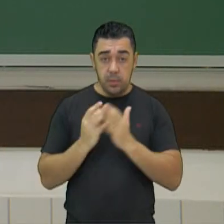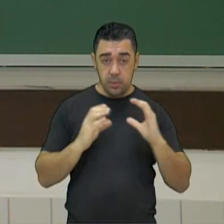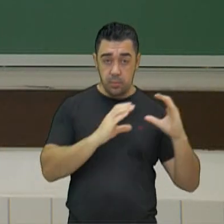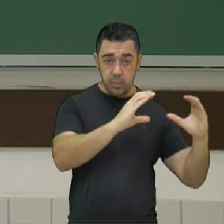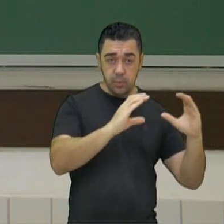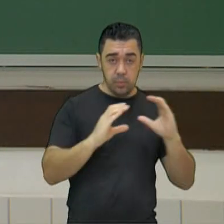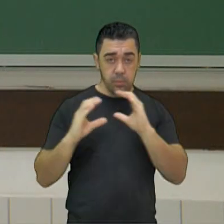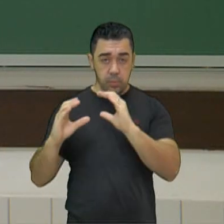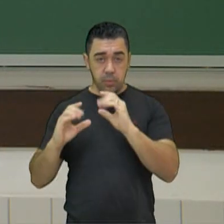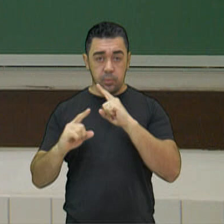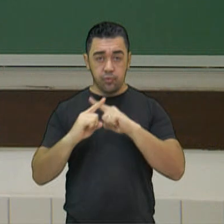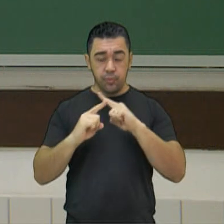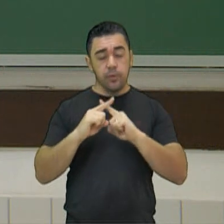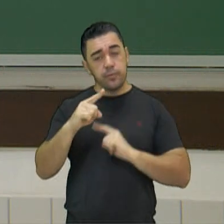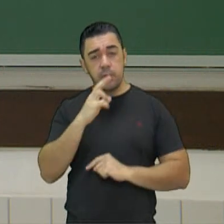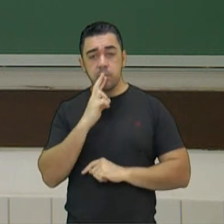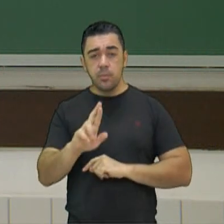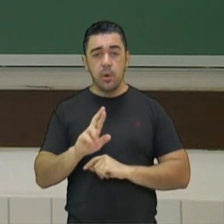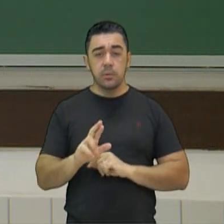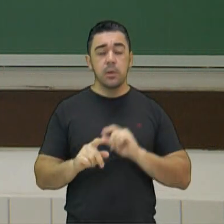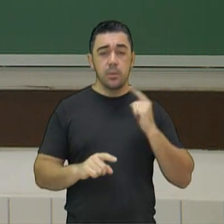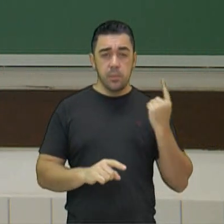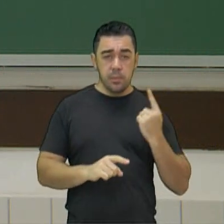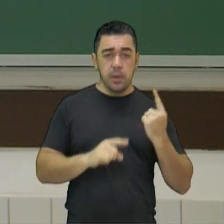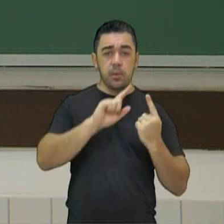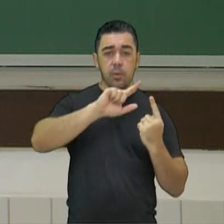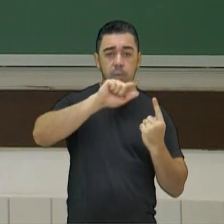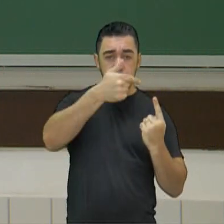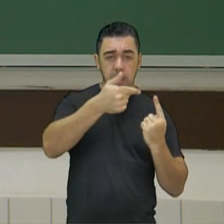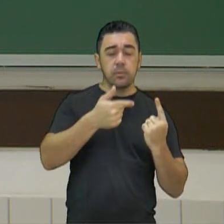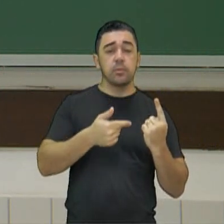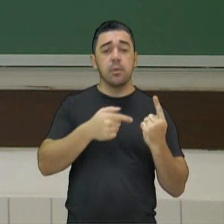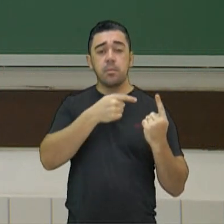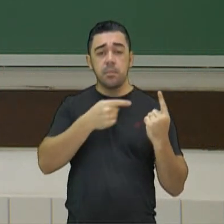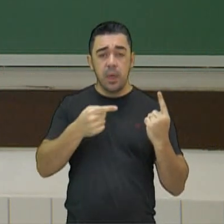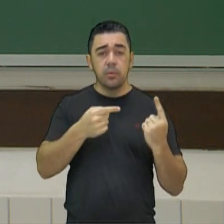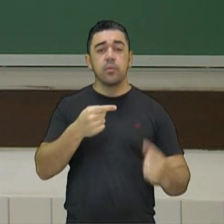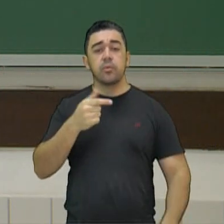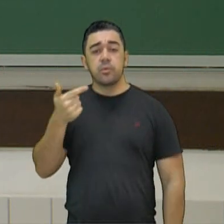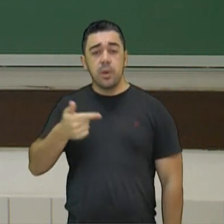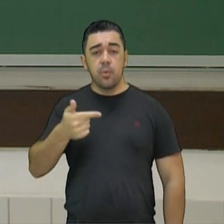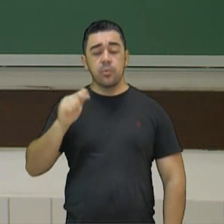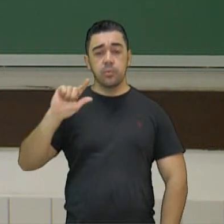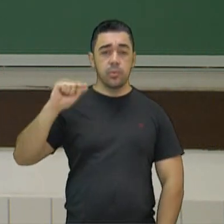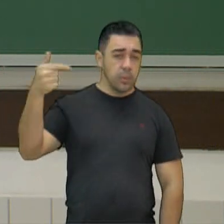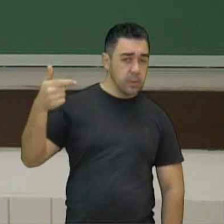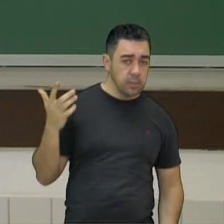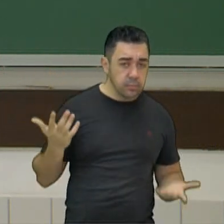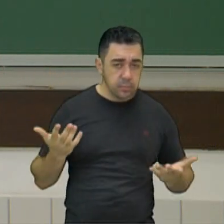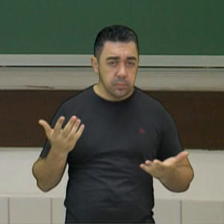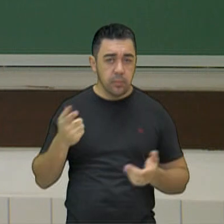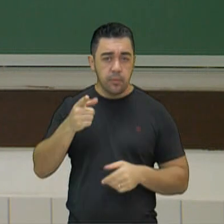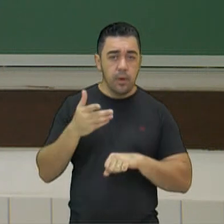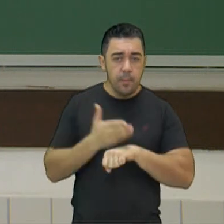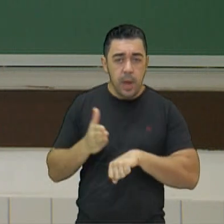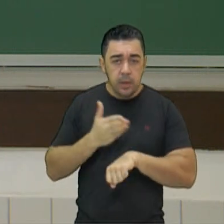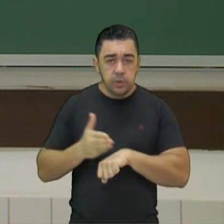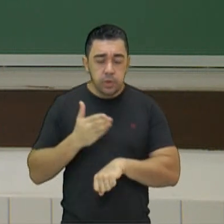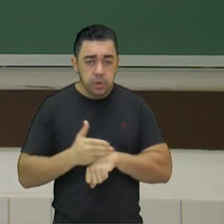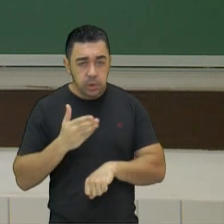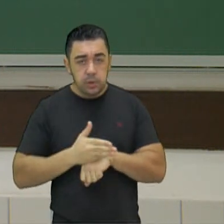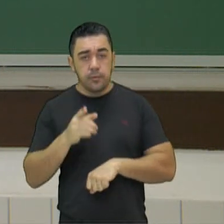então você vai colocar como resultado o quadrado do primeiro menos o quadrado do segundo. Com isso, praticando, você